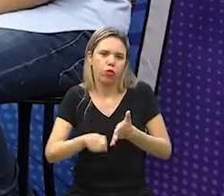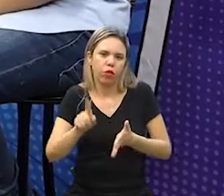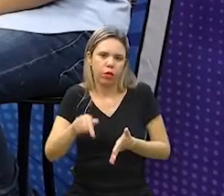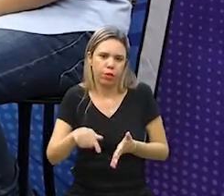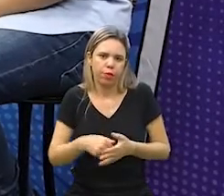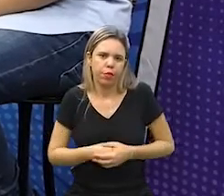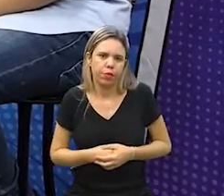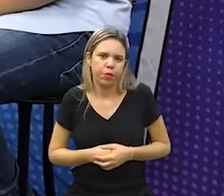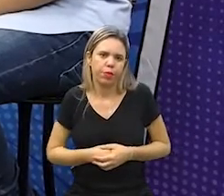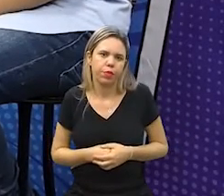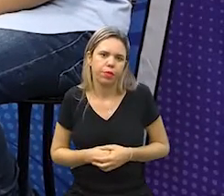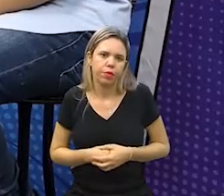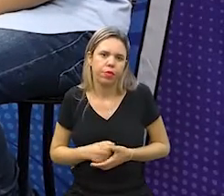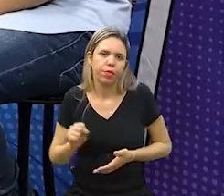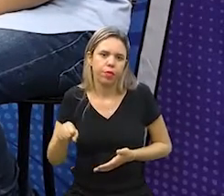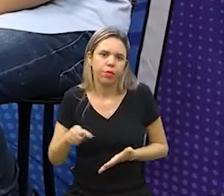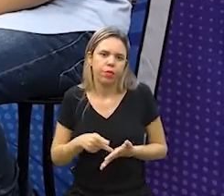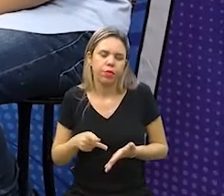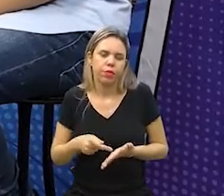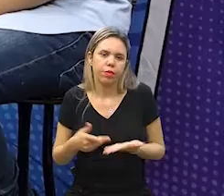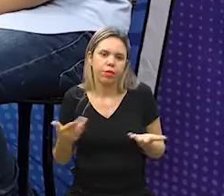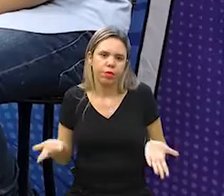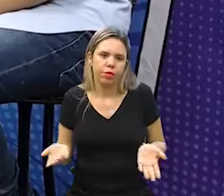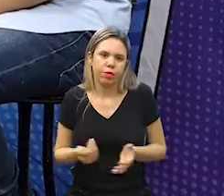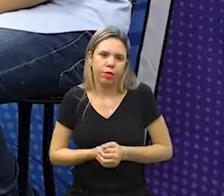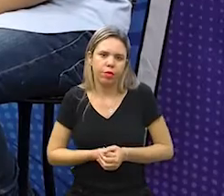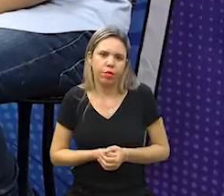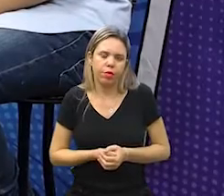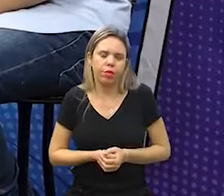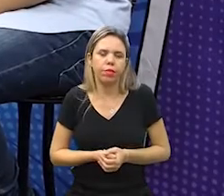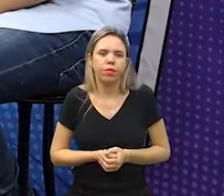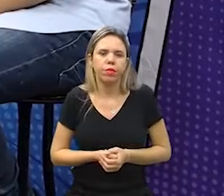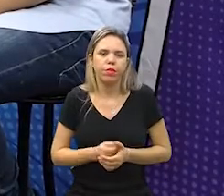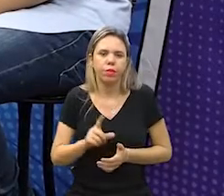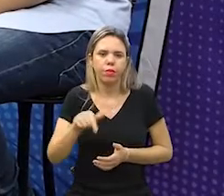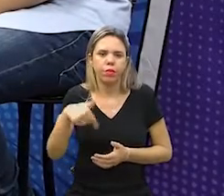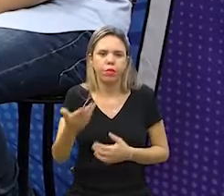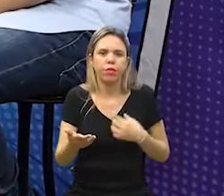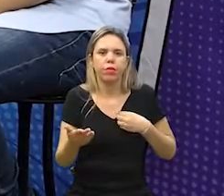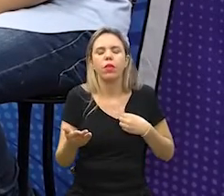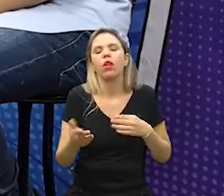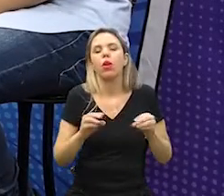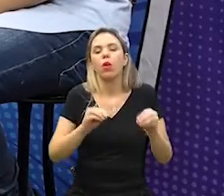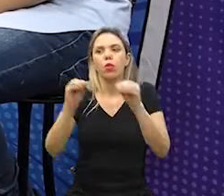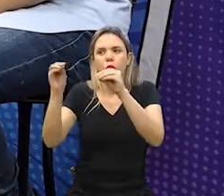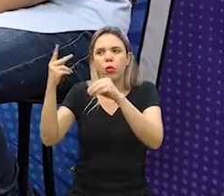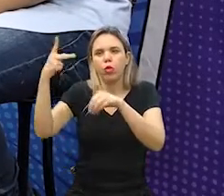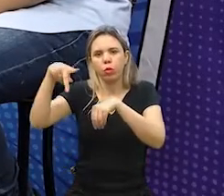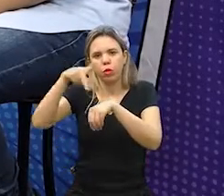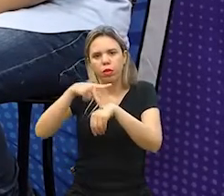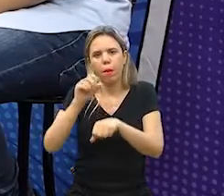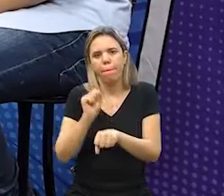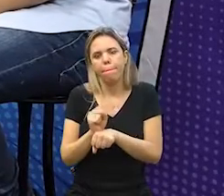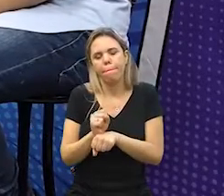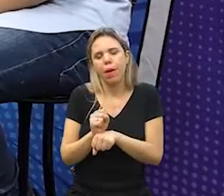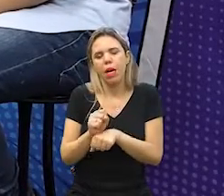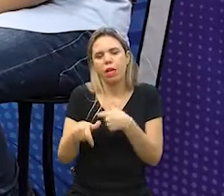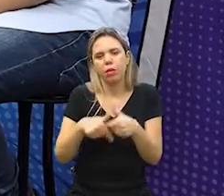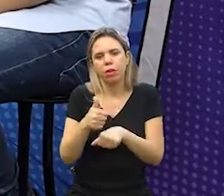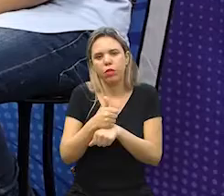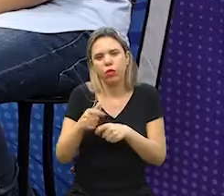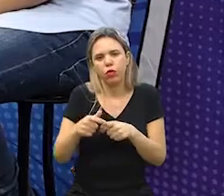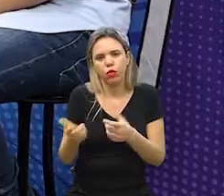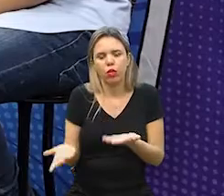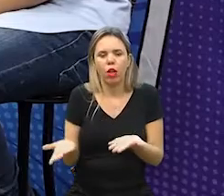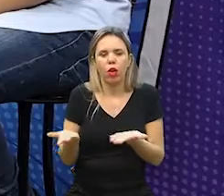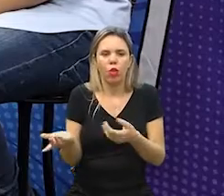Não é, Filomena? Ah, sim. Pois é. Agora, depois que eu morei fora do Brasil, eu tive que interromper a minha carreira médica. Então, hoje